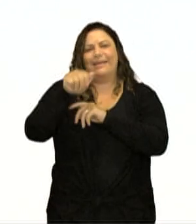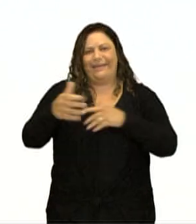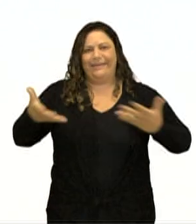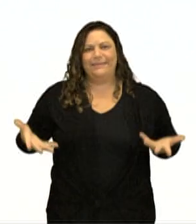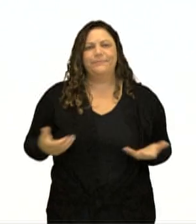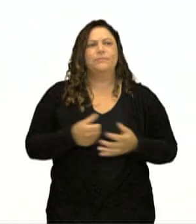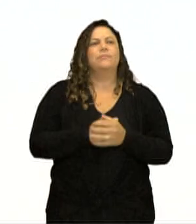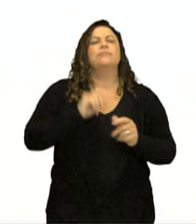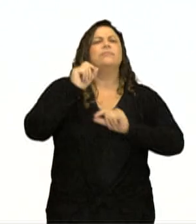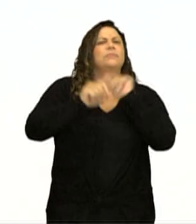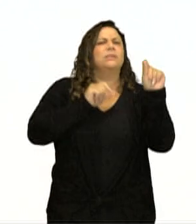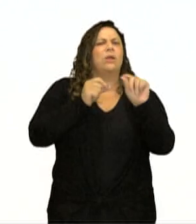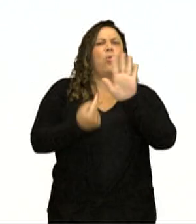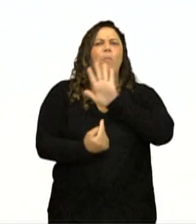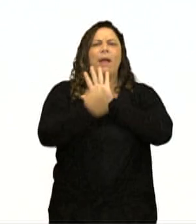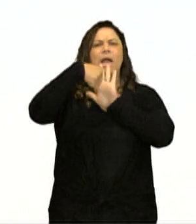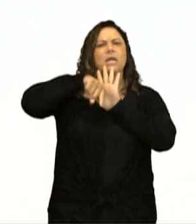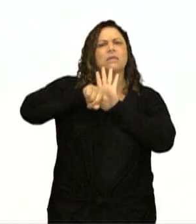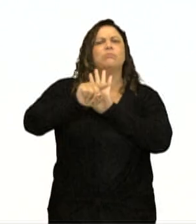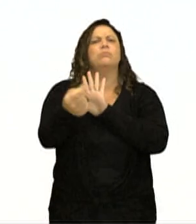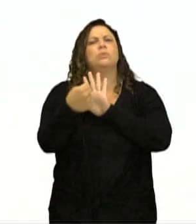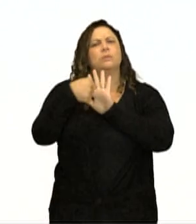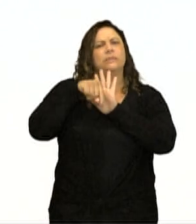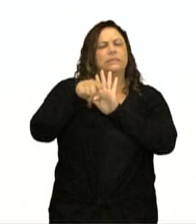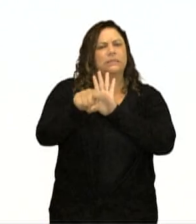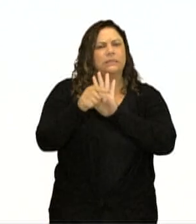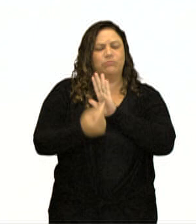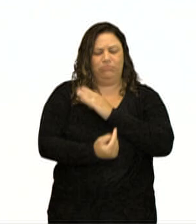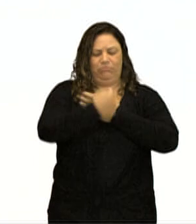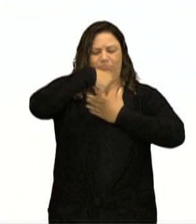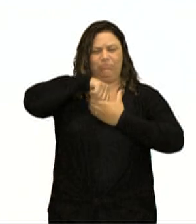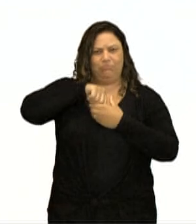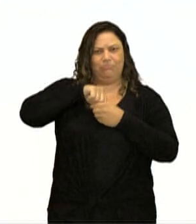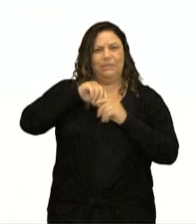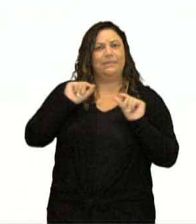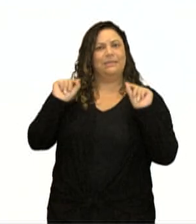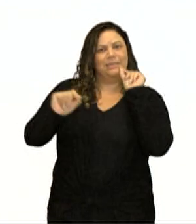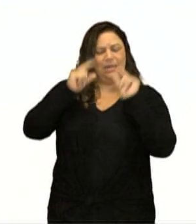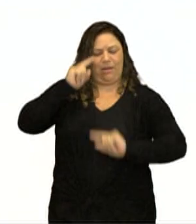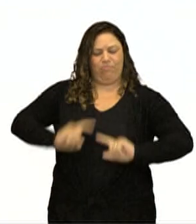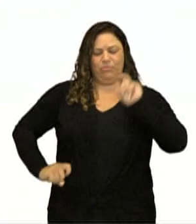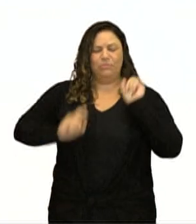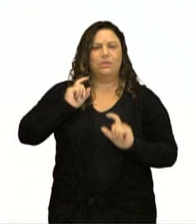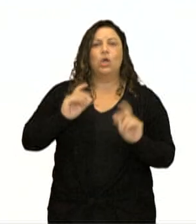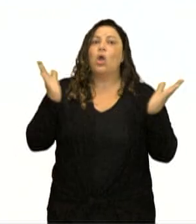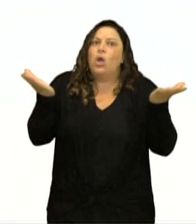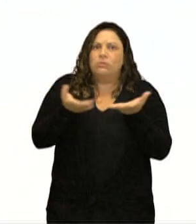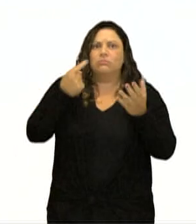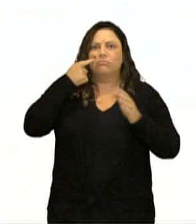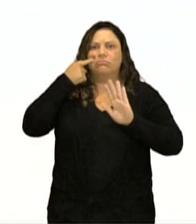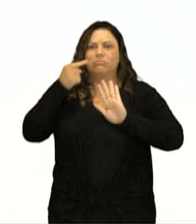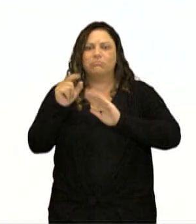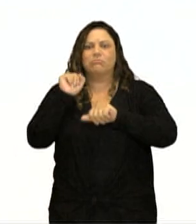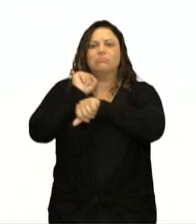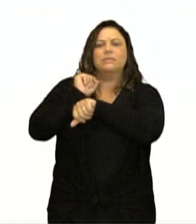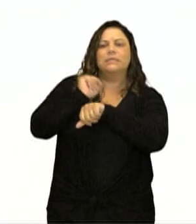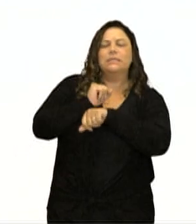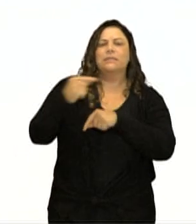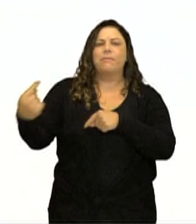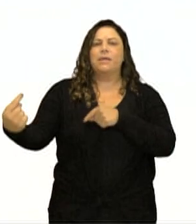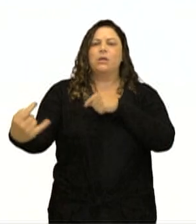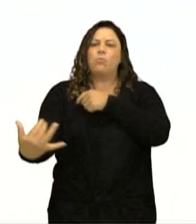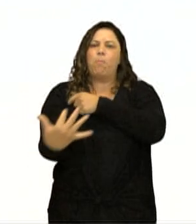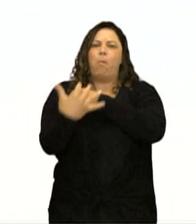produza anticorpos. Tendo o anticorpo pronto, é só esperar o invasor que já ali, de certa forma, né, teoricamente, já